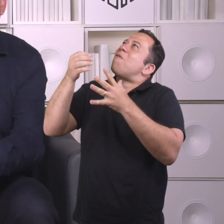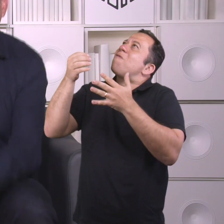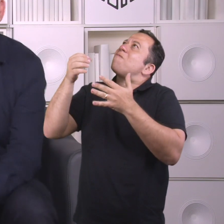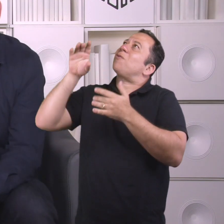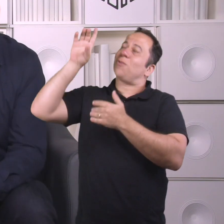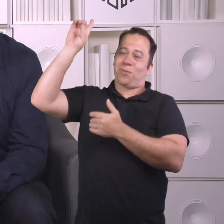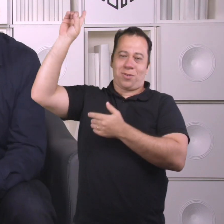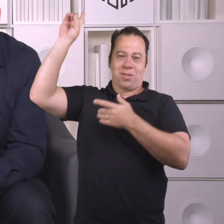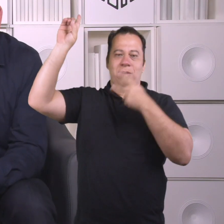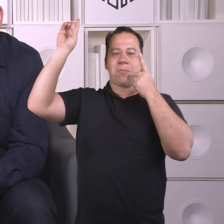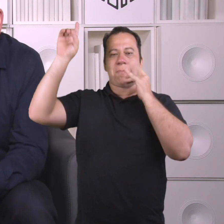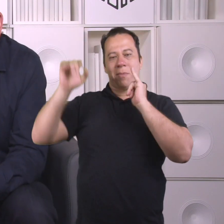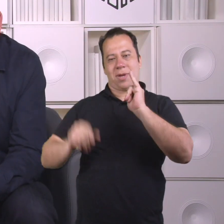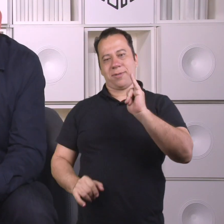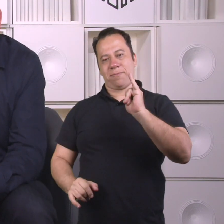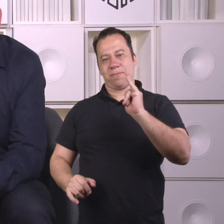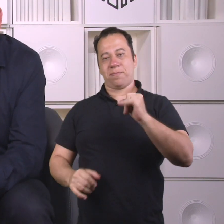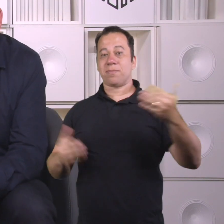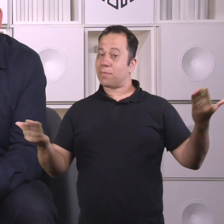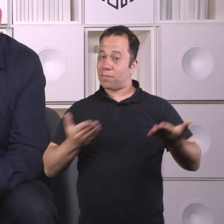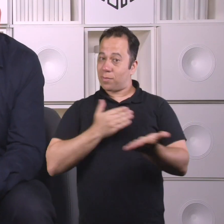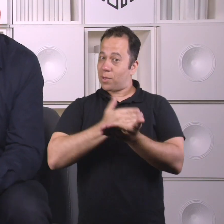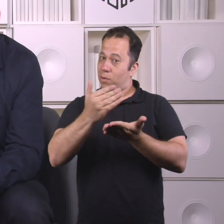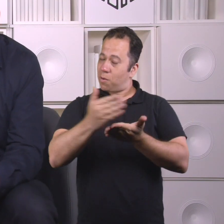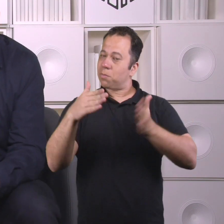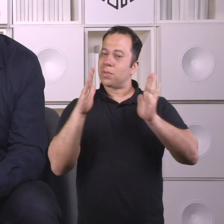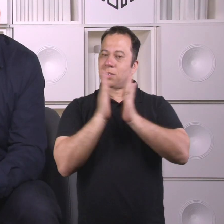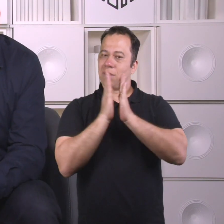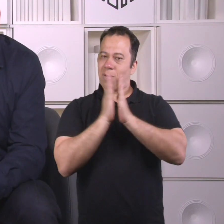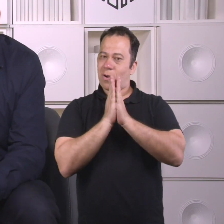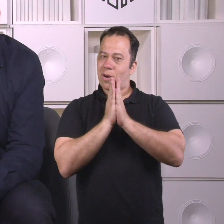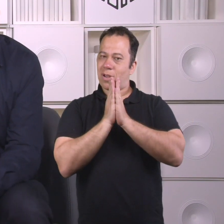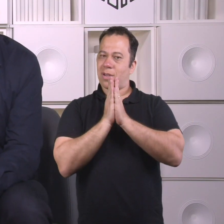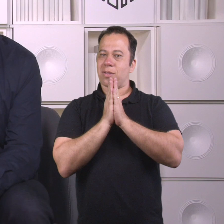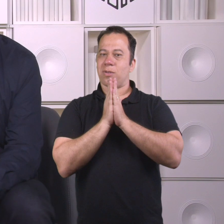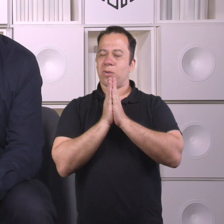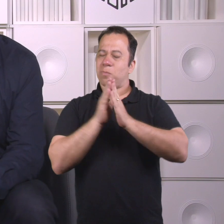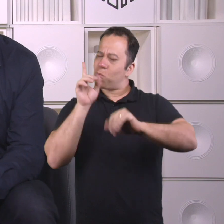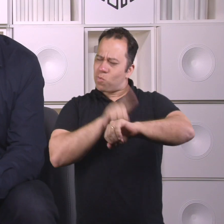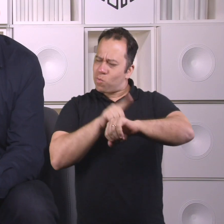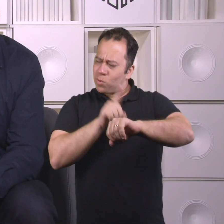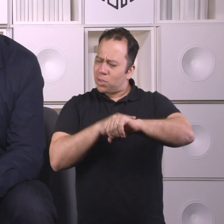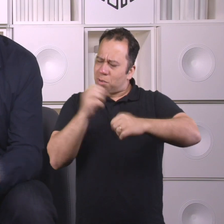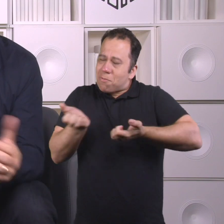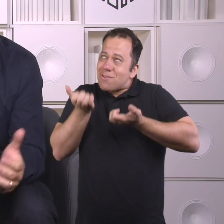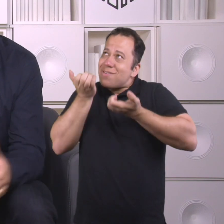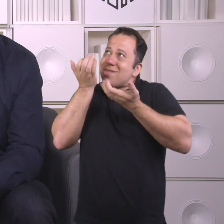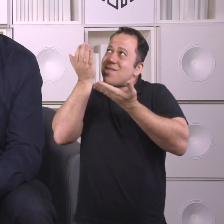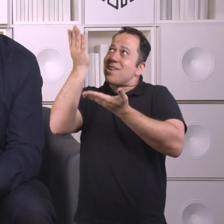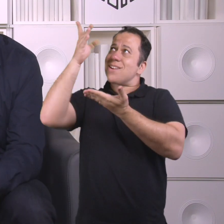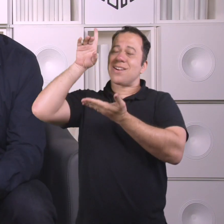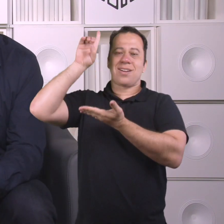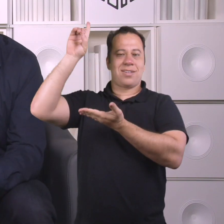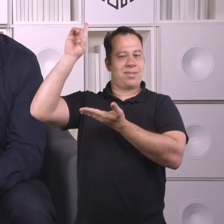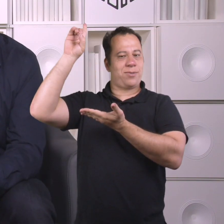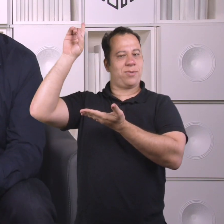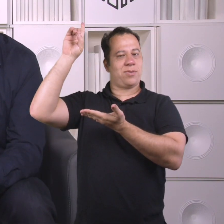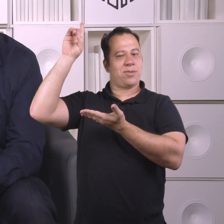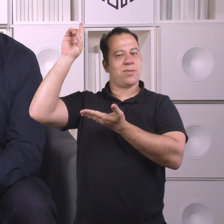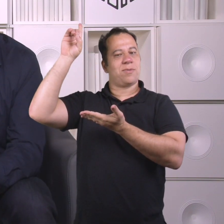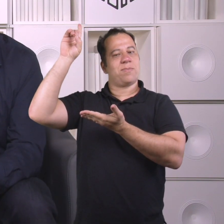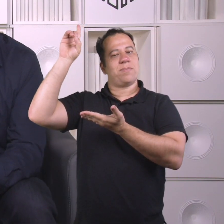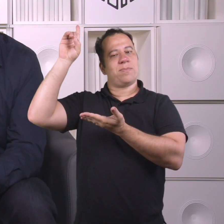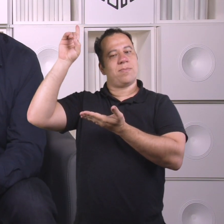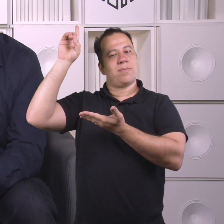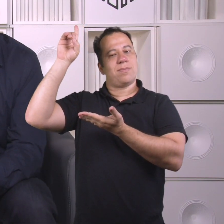convidar você a orar comigo e consagrar esse tempo, esses instantes em que estaremos